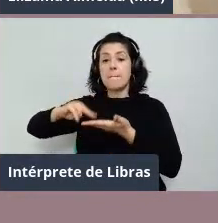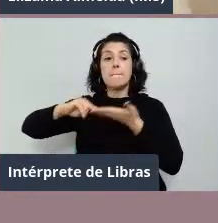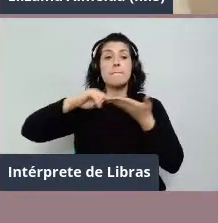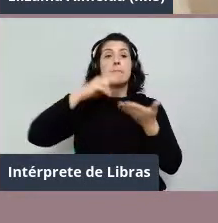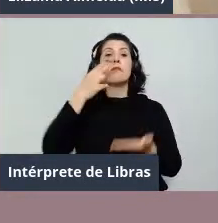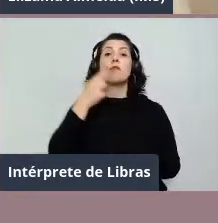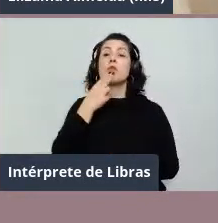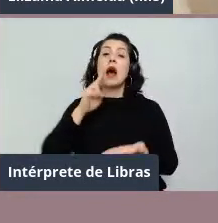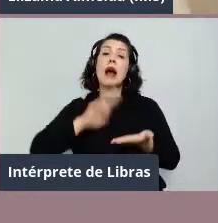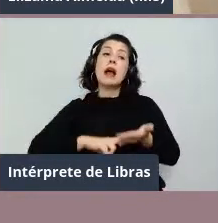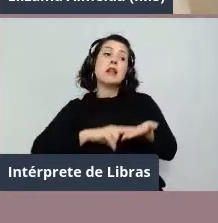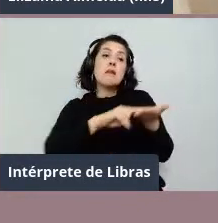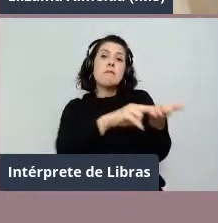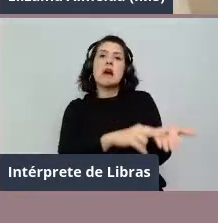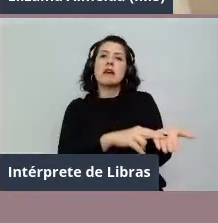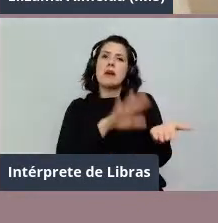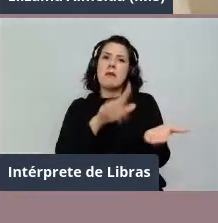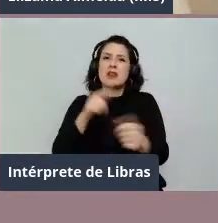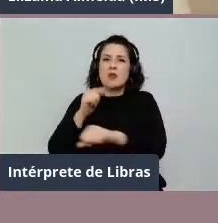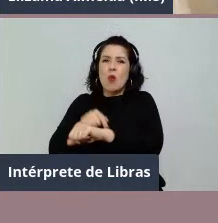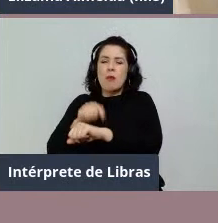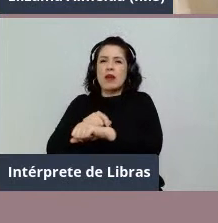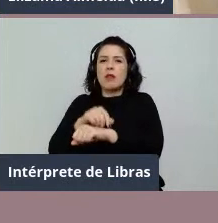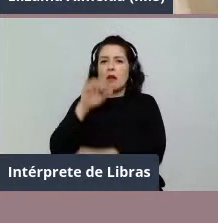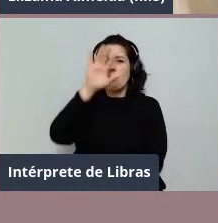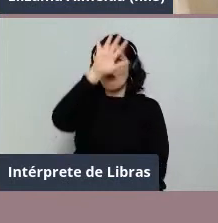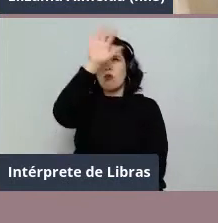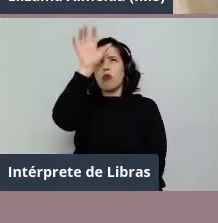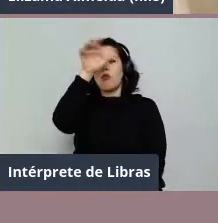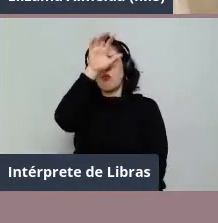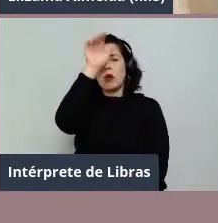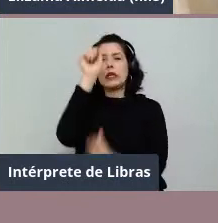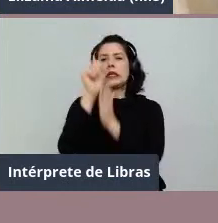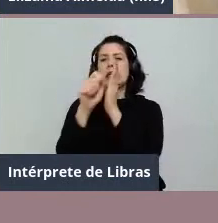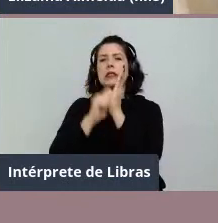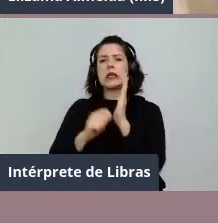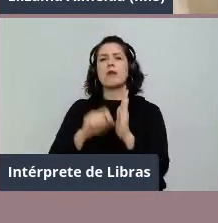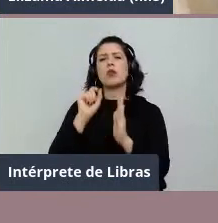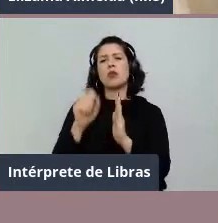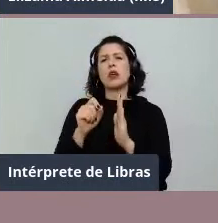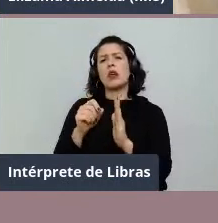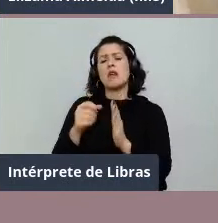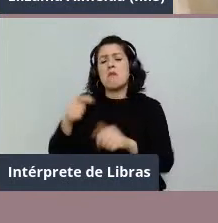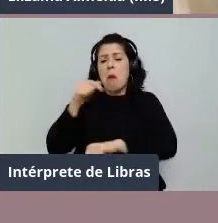num tremendo pileque. Ele diz na carta que está bebendo